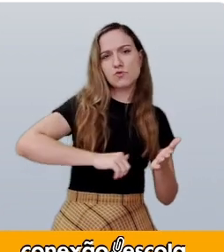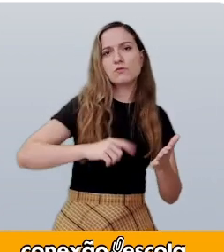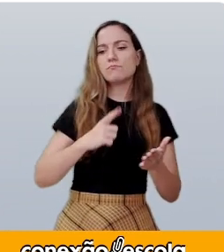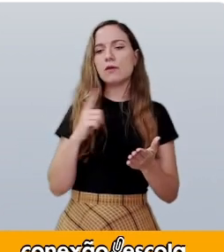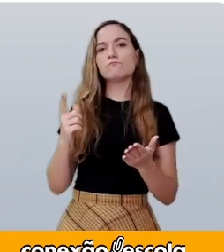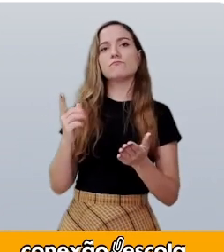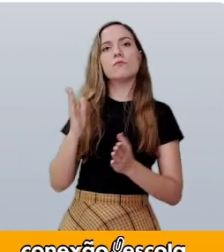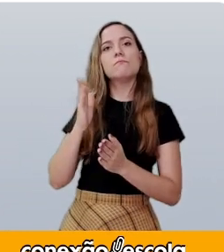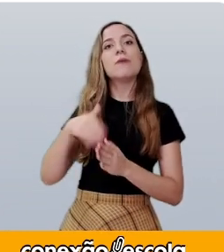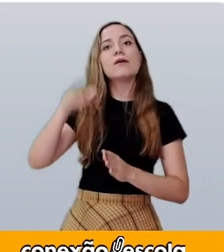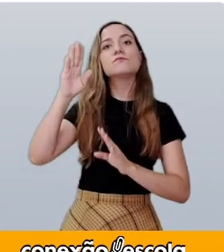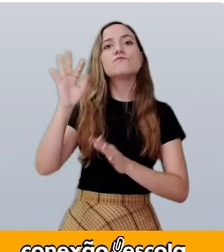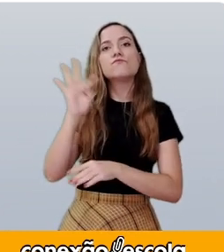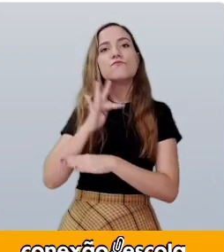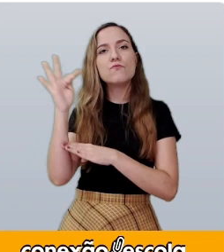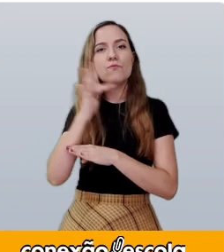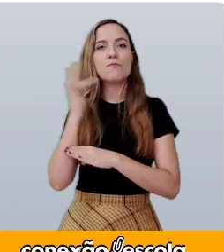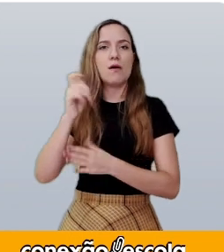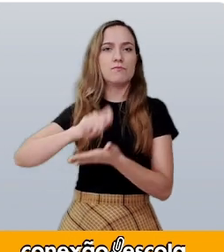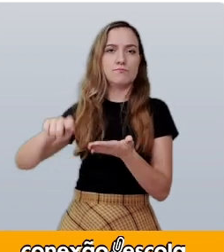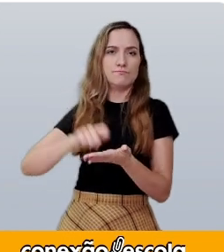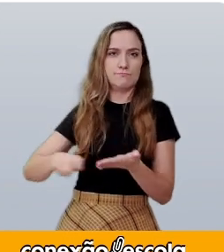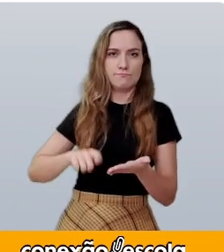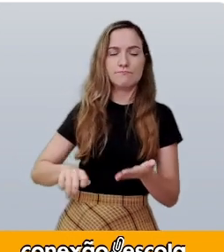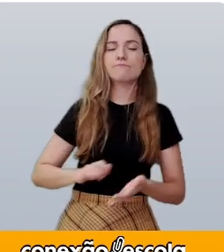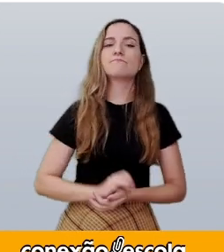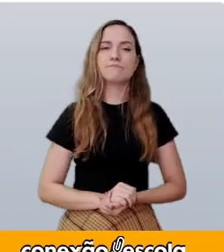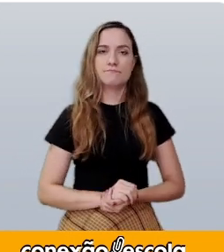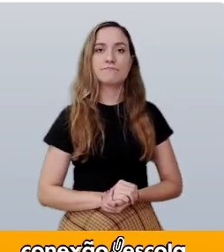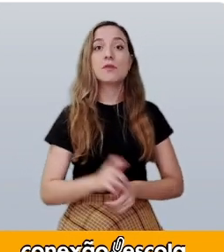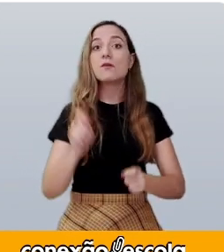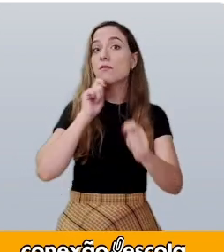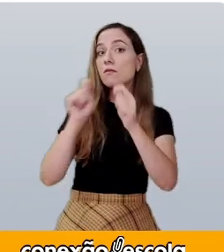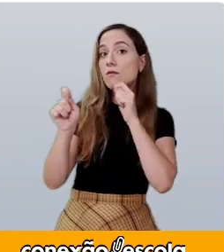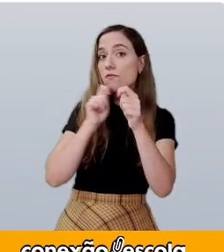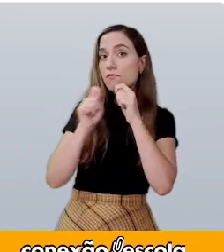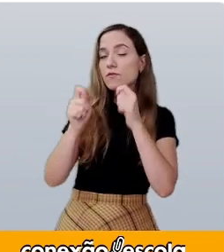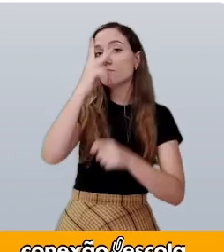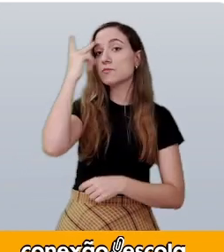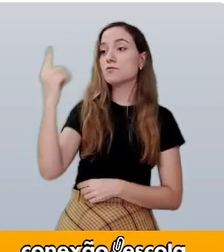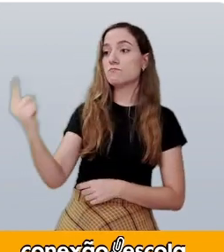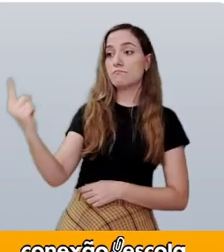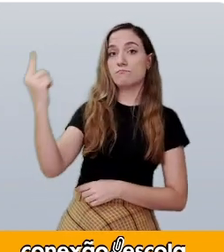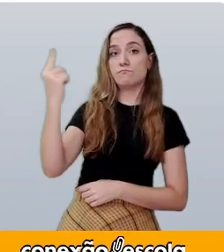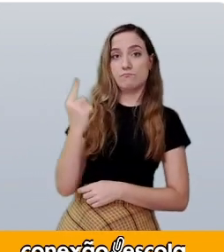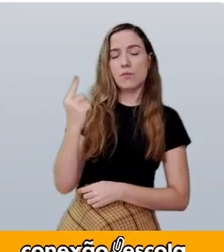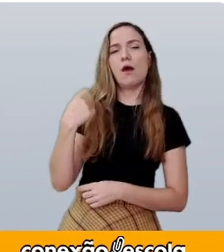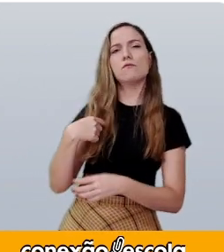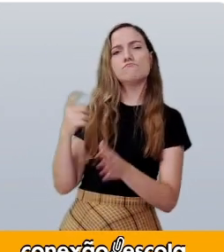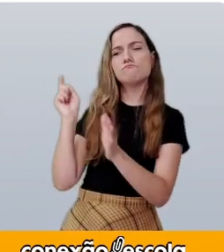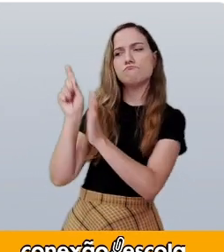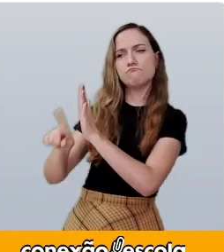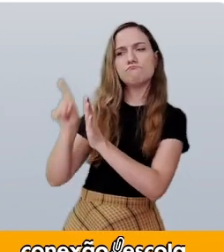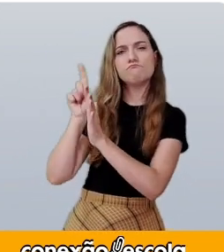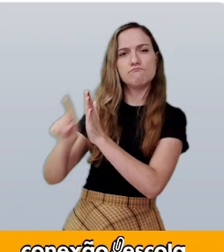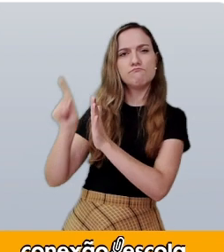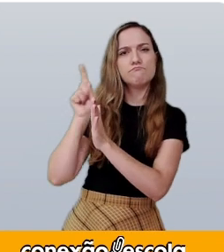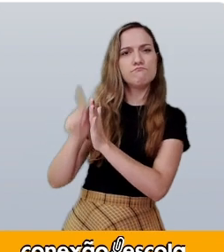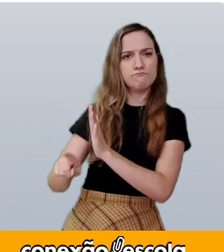Na entrevista, o entrevistado é a pessoa a quem as perguntas são